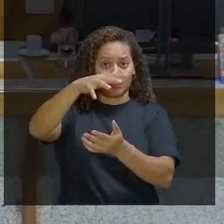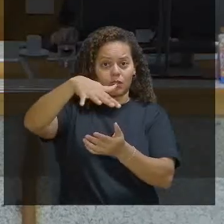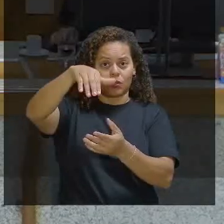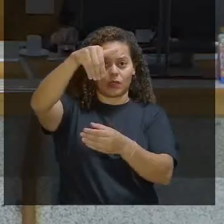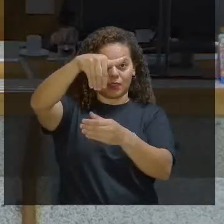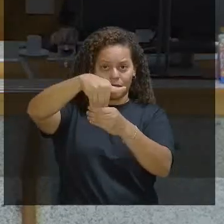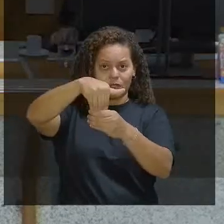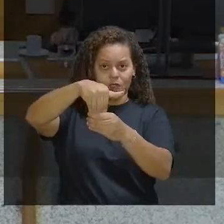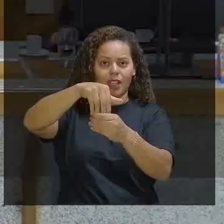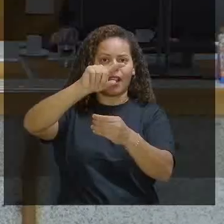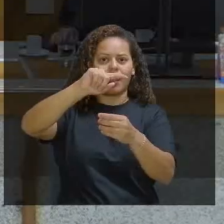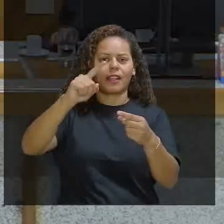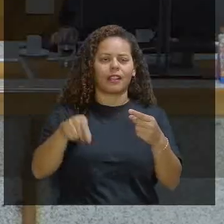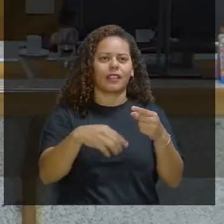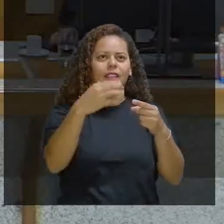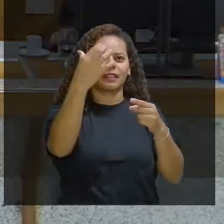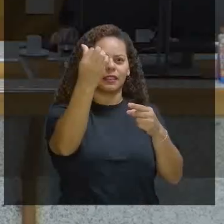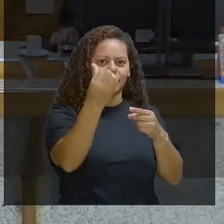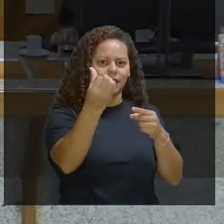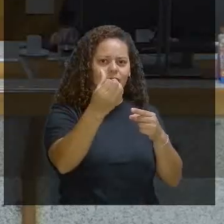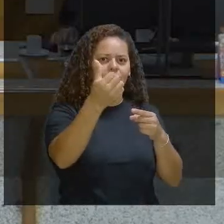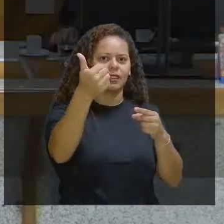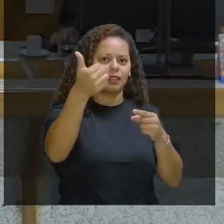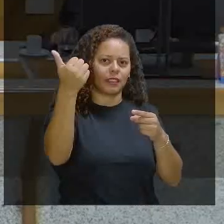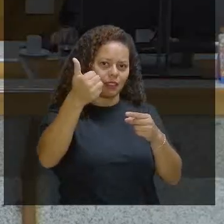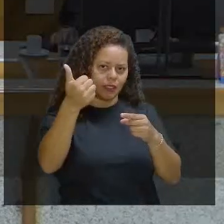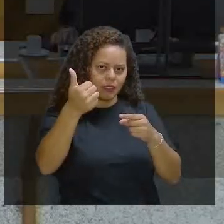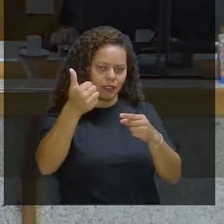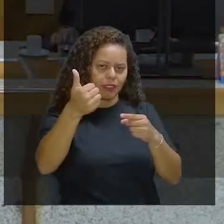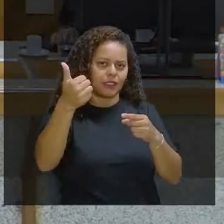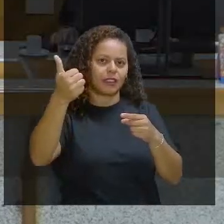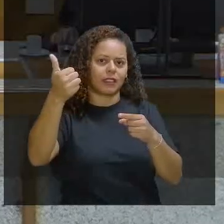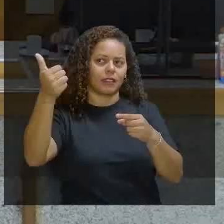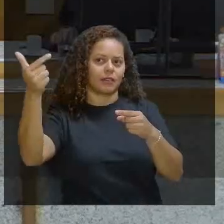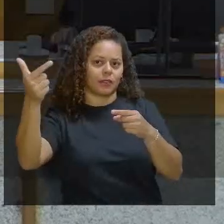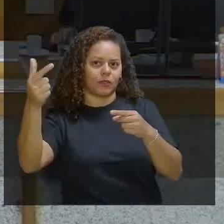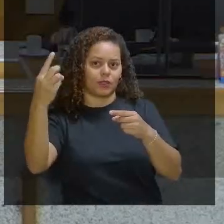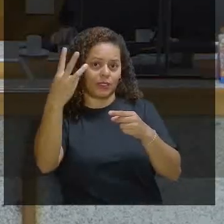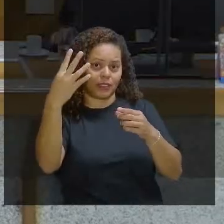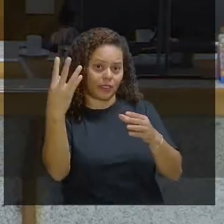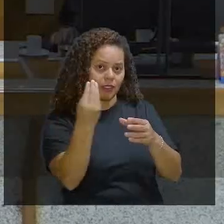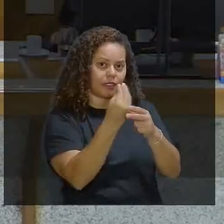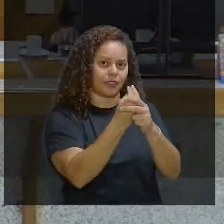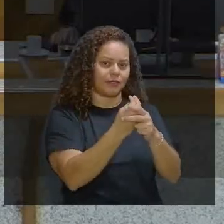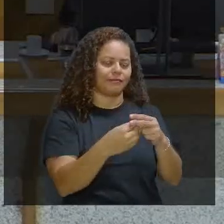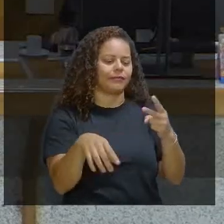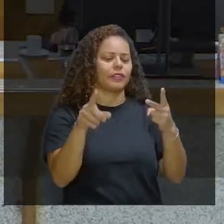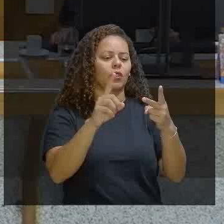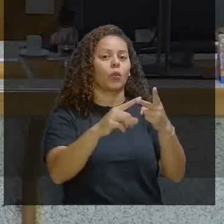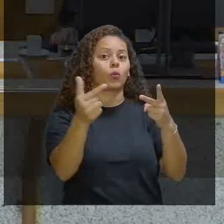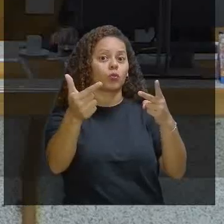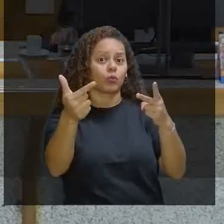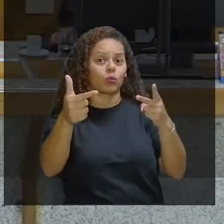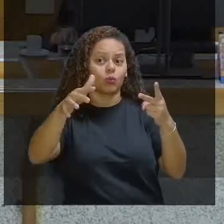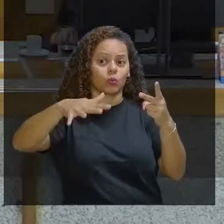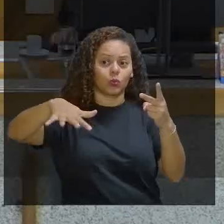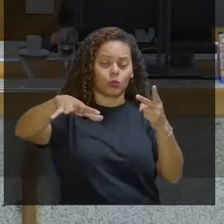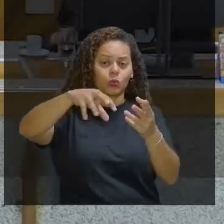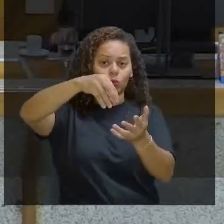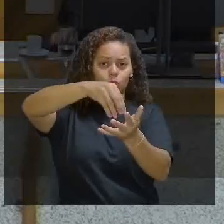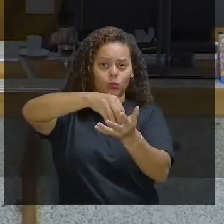que engloba a 6ª zona, a 11ª e a 12ª. O segundo núcleo,